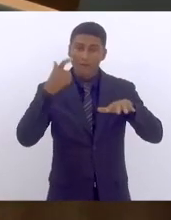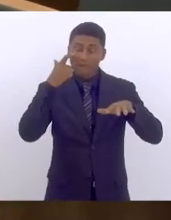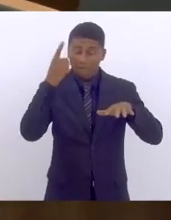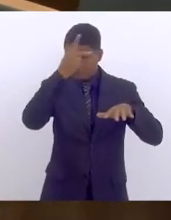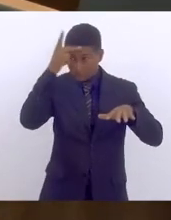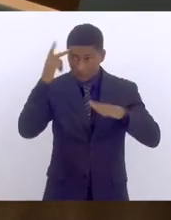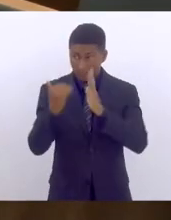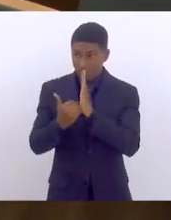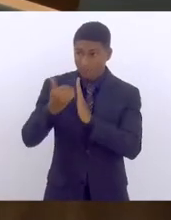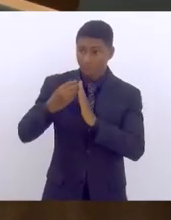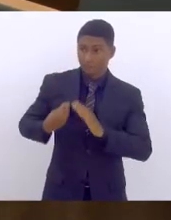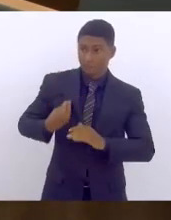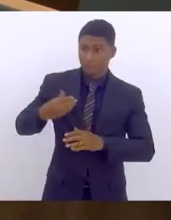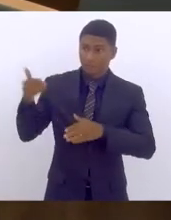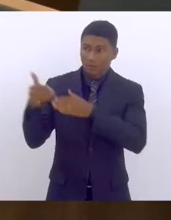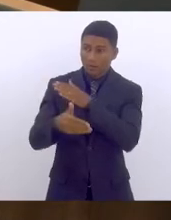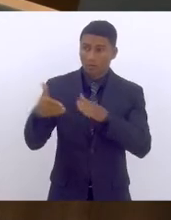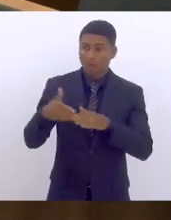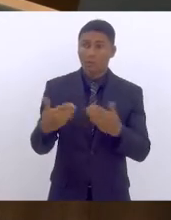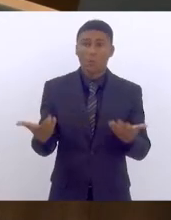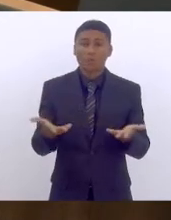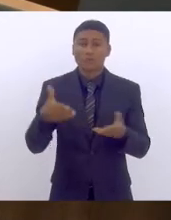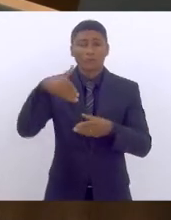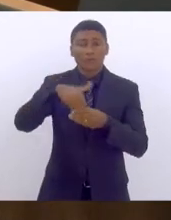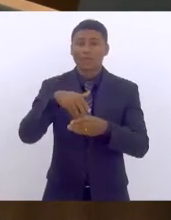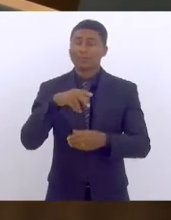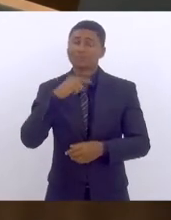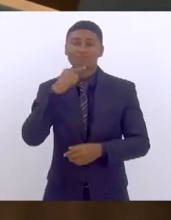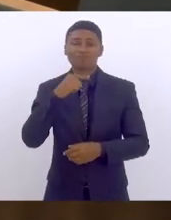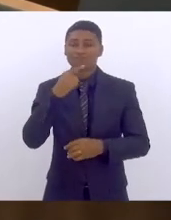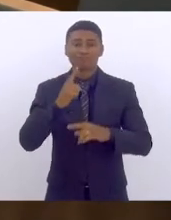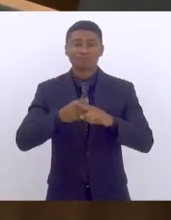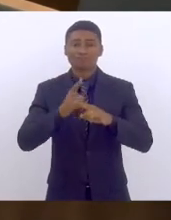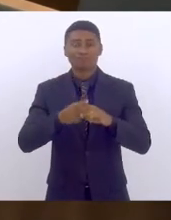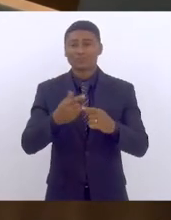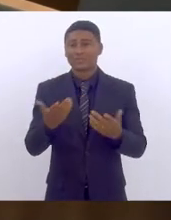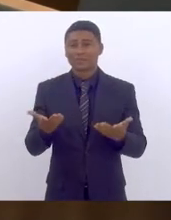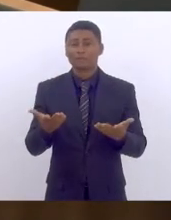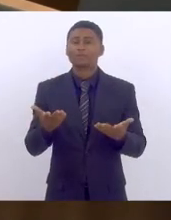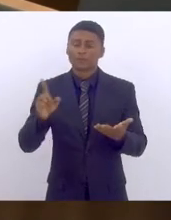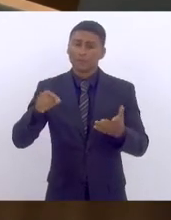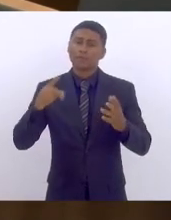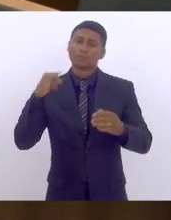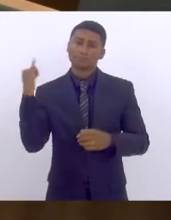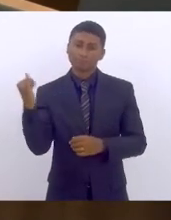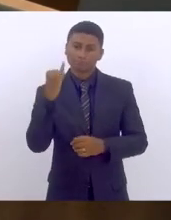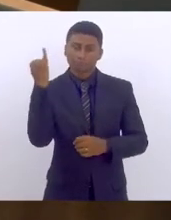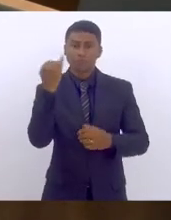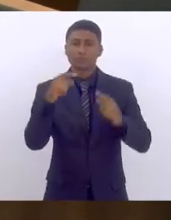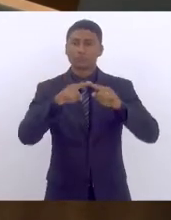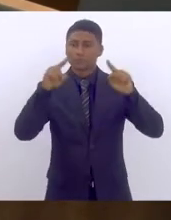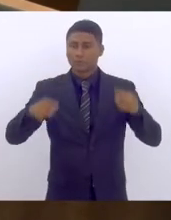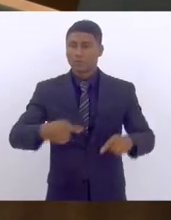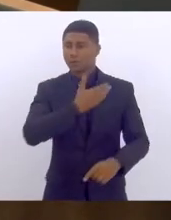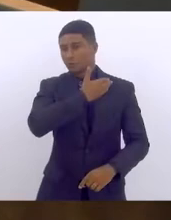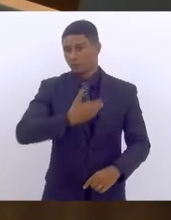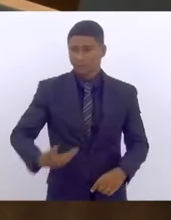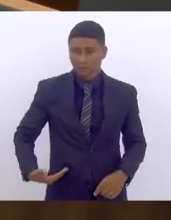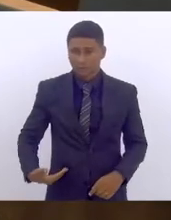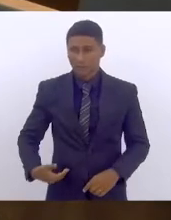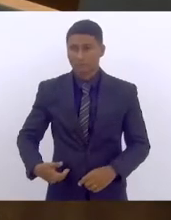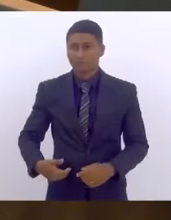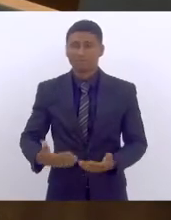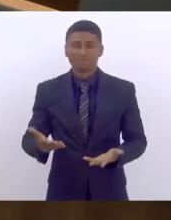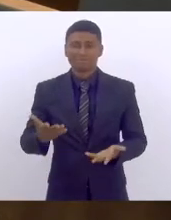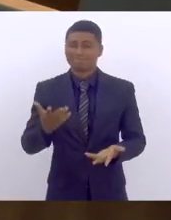qualificado. Lamento que a gente não consiga votar hoje, é um tema importante para muitos servidores da segurança pública, mas não adianta a gente forçar, sem